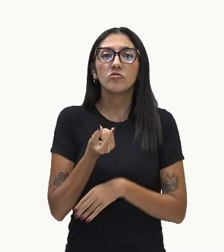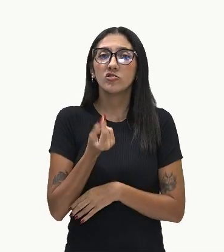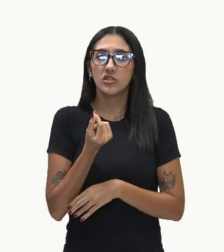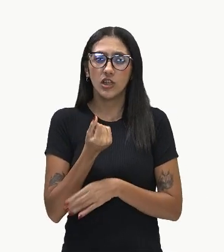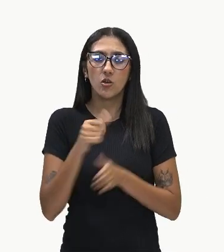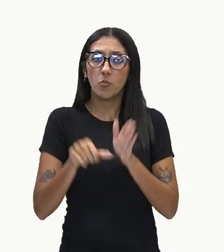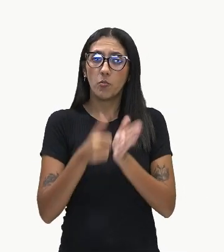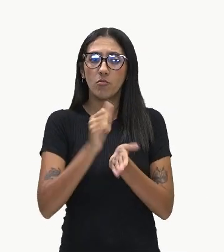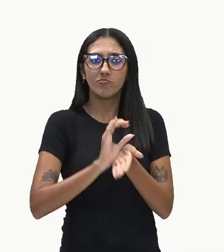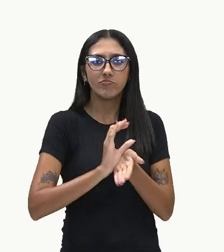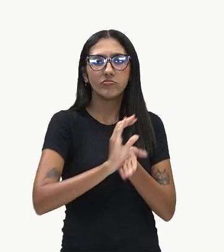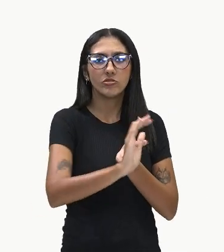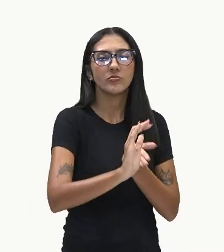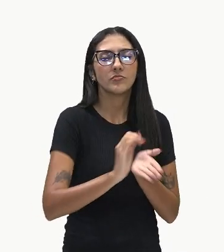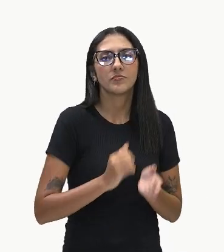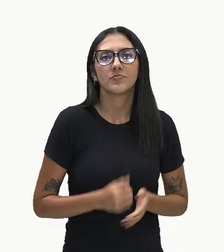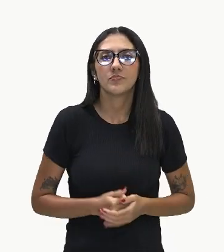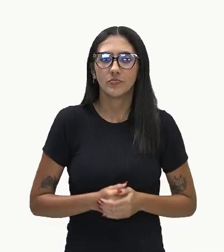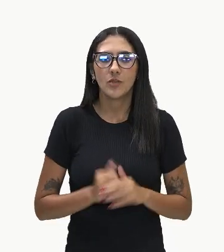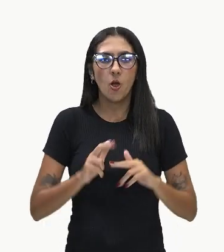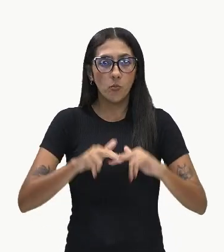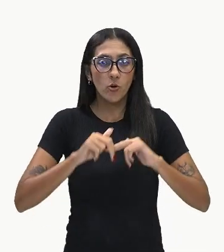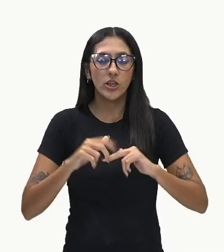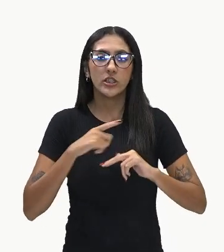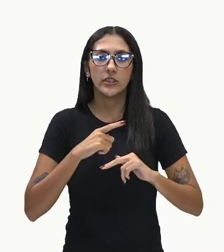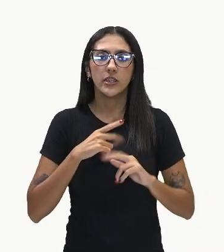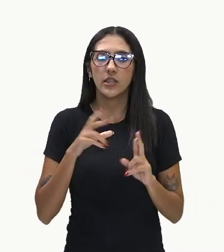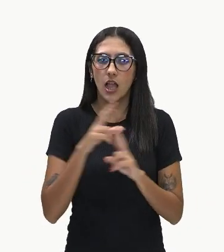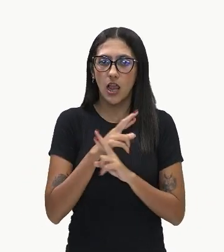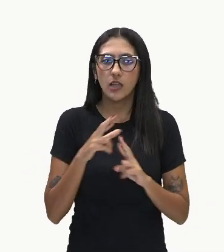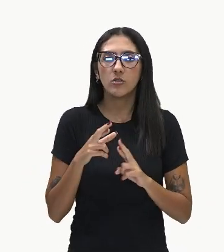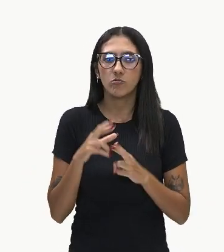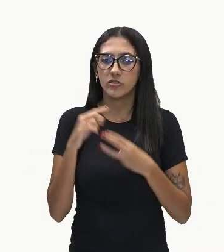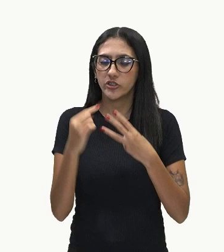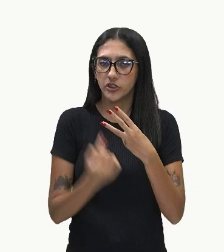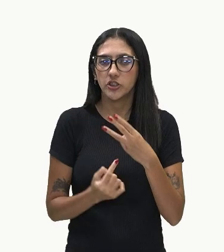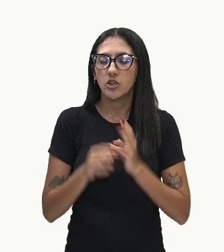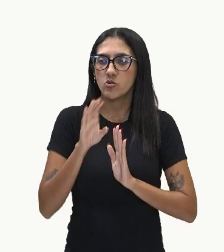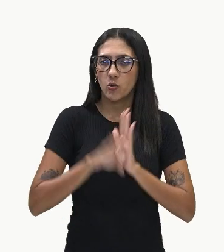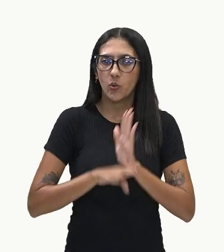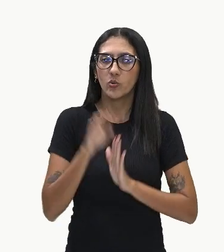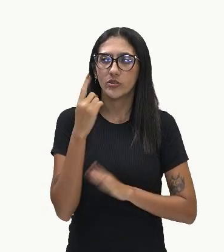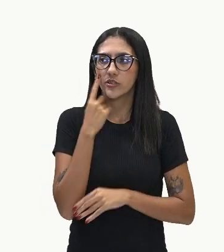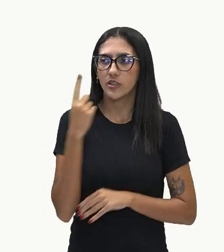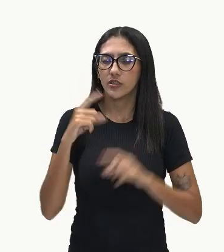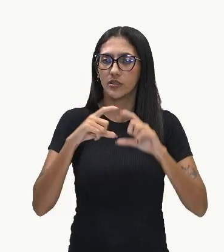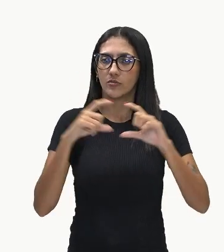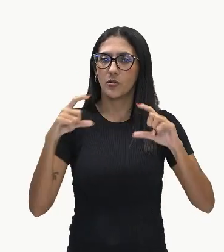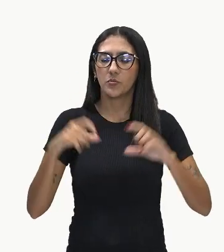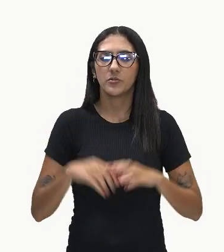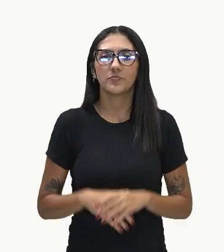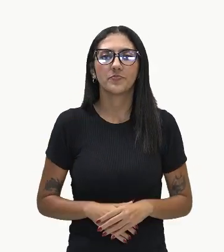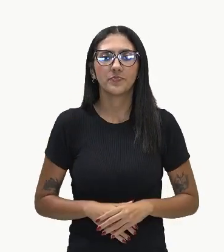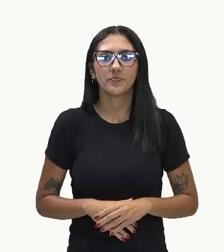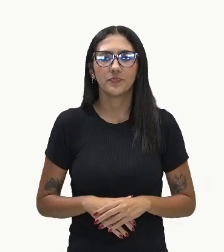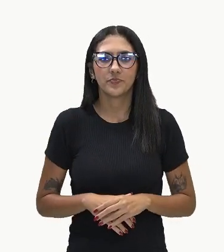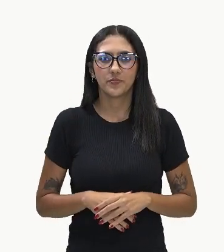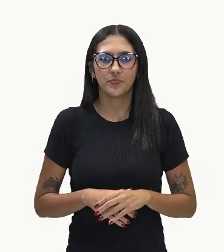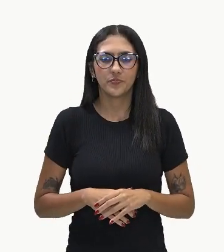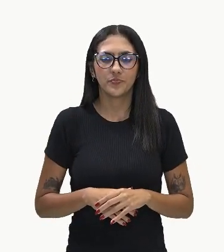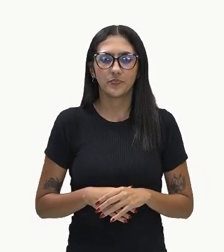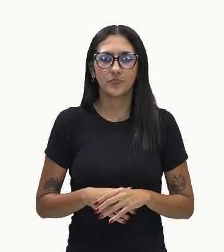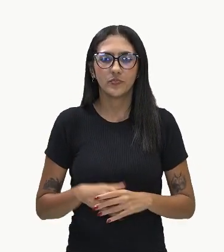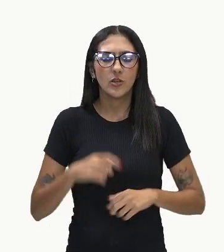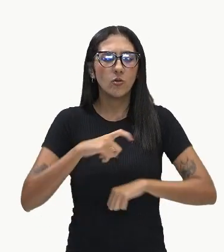que há essa relação aqui desses três conceitos, tá bom? E o nosso tempo,